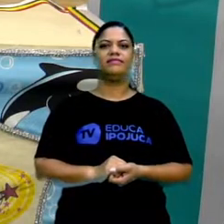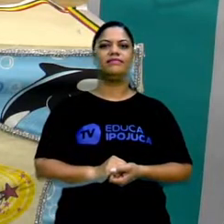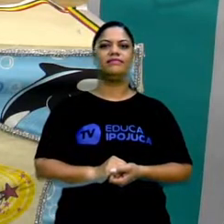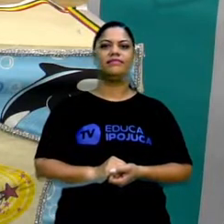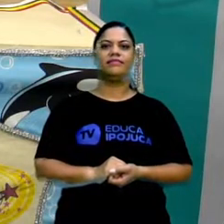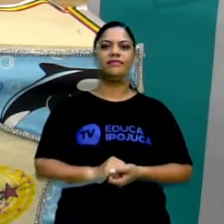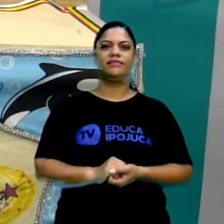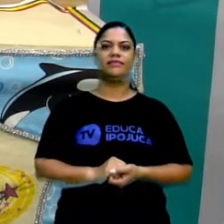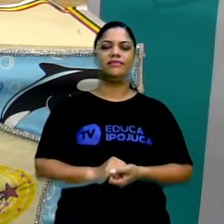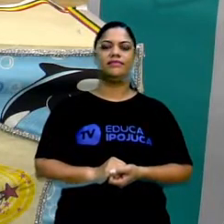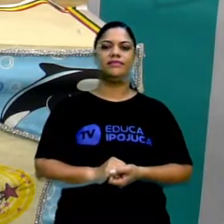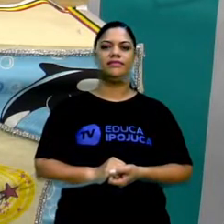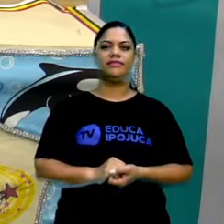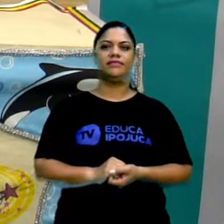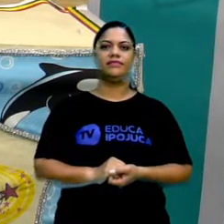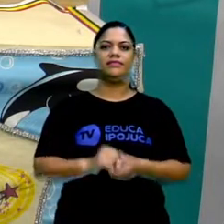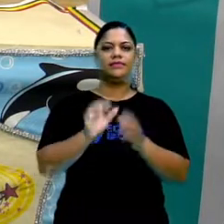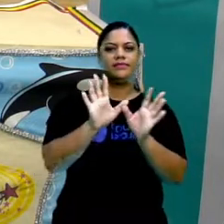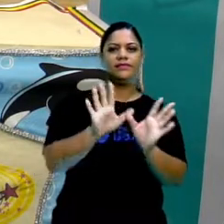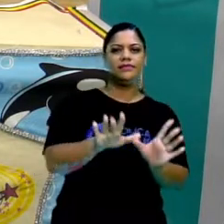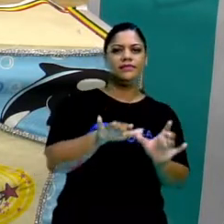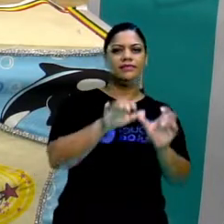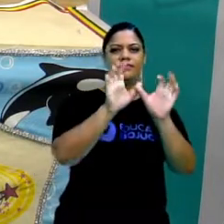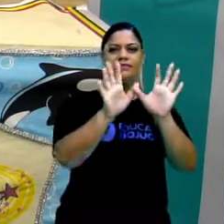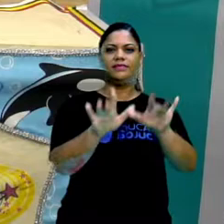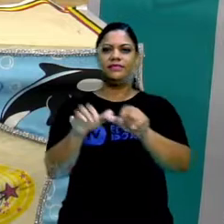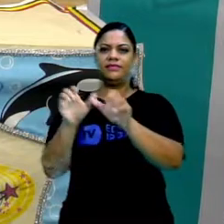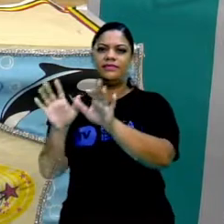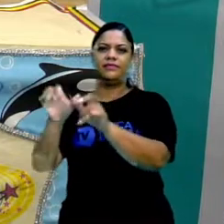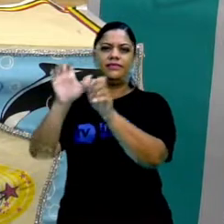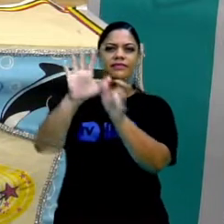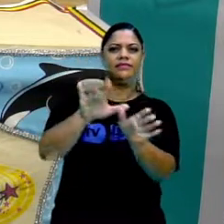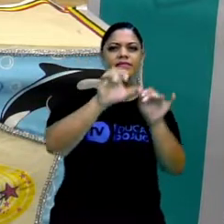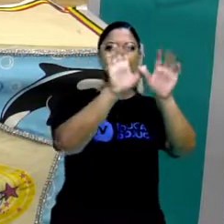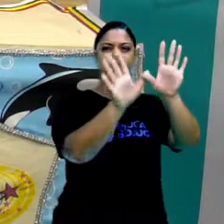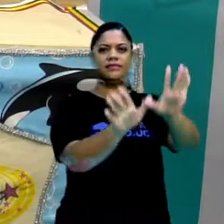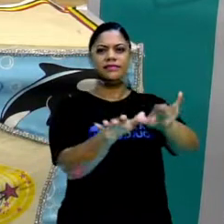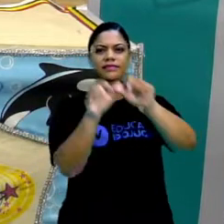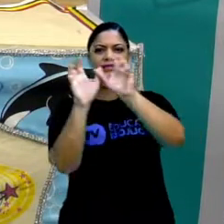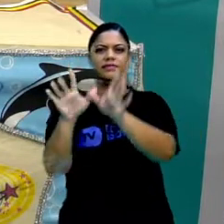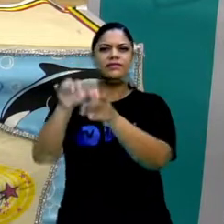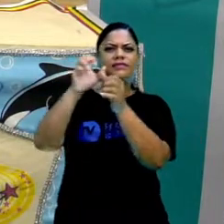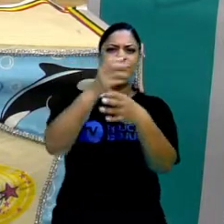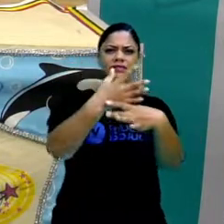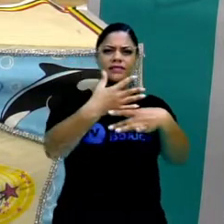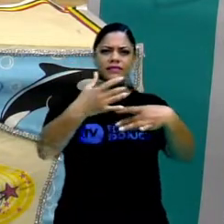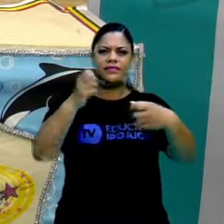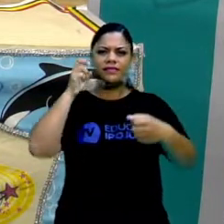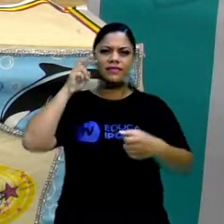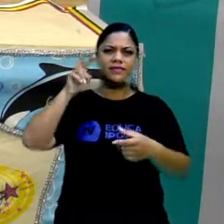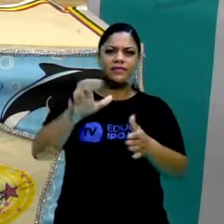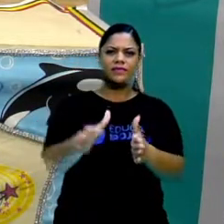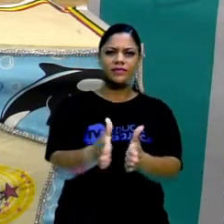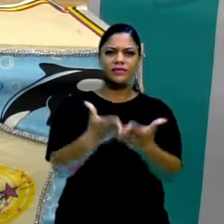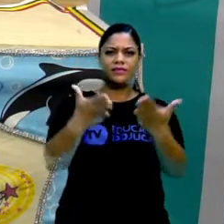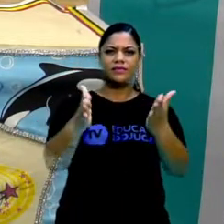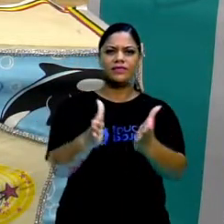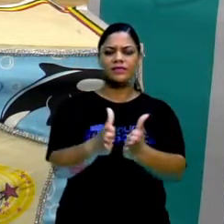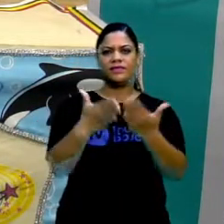aí ela, leiturinha, saiu voando por toda a cidade e vendo aquela pobreza.